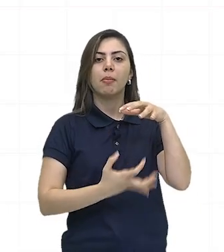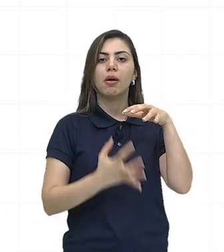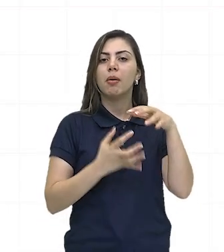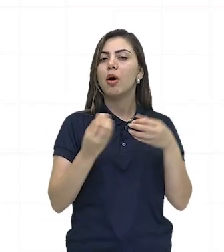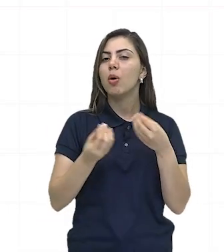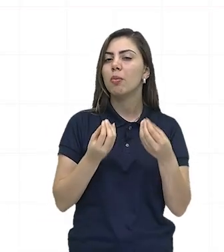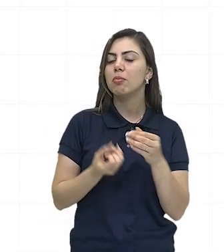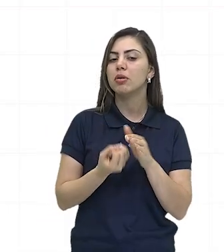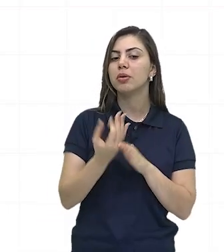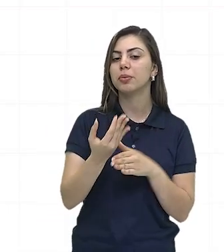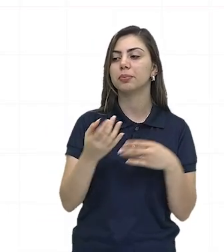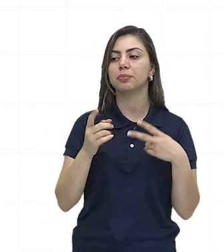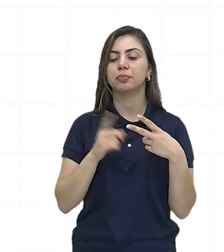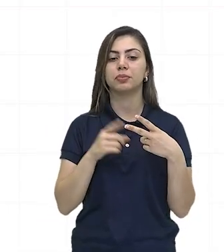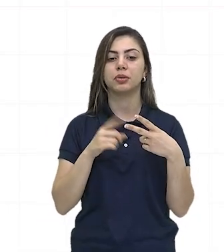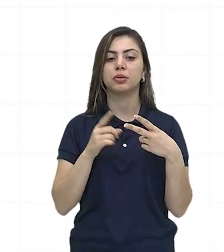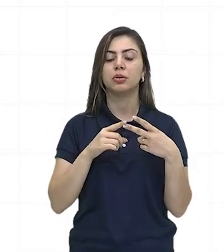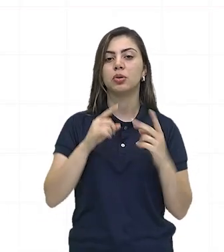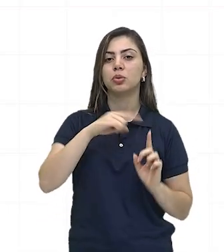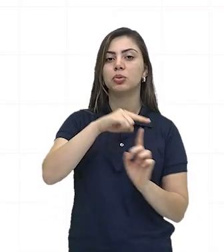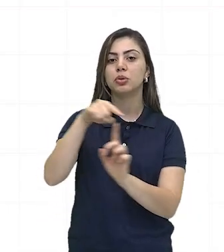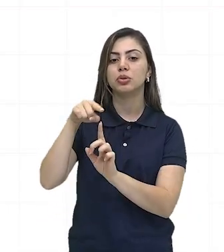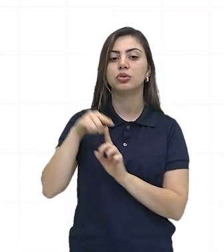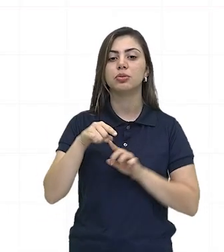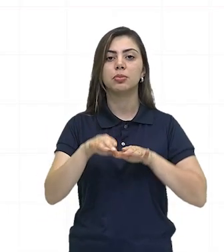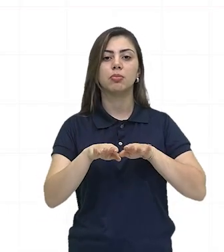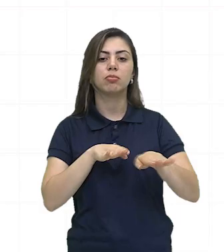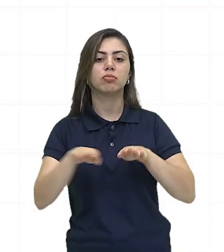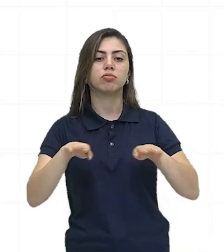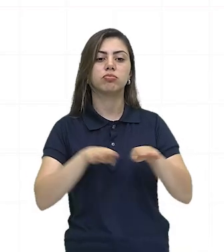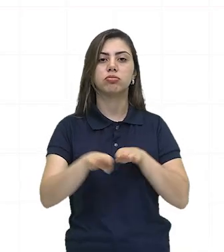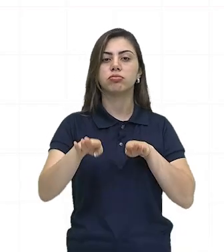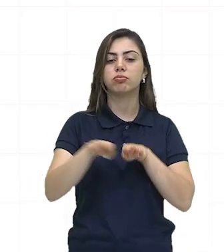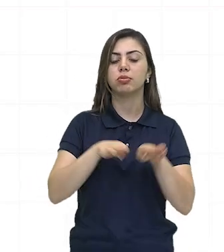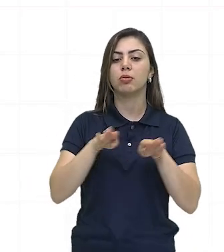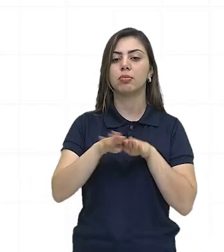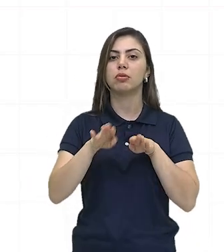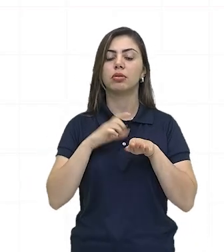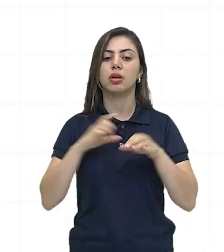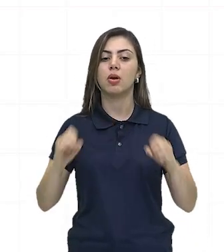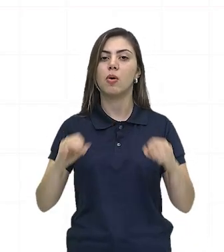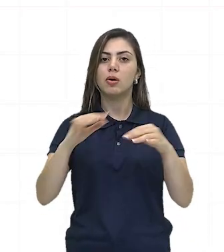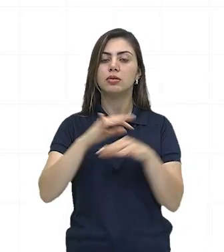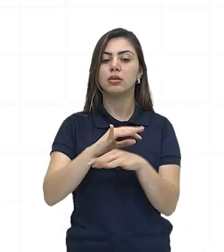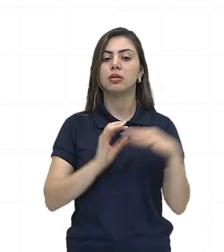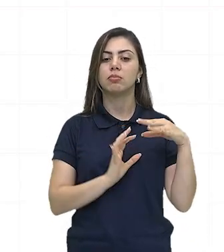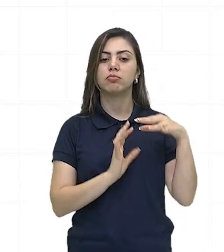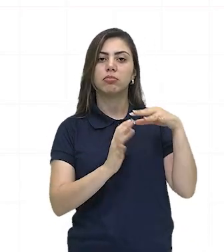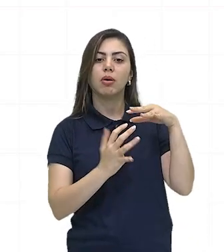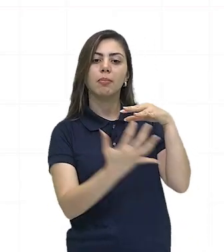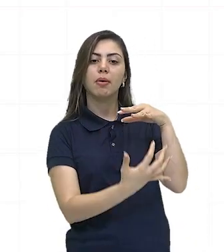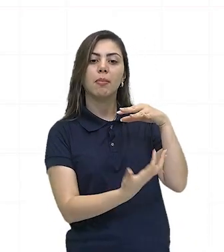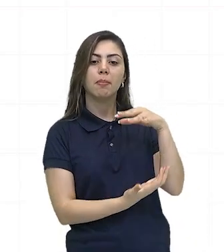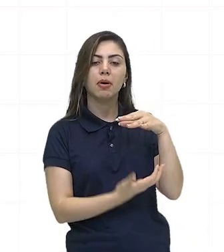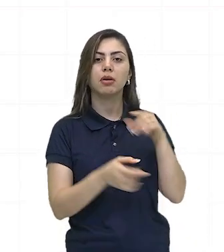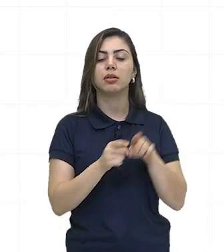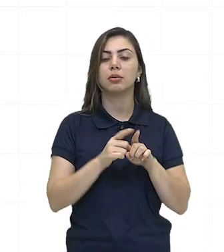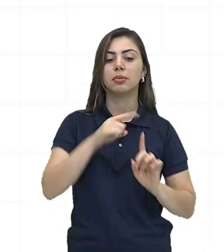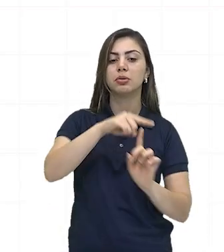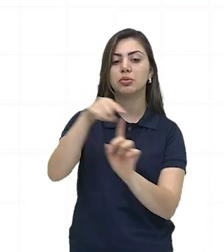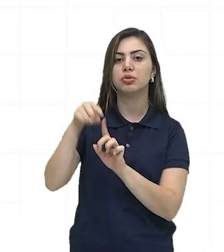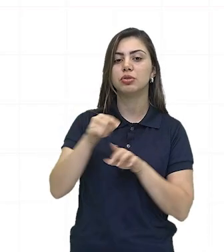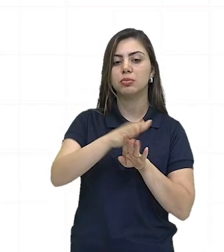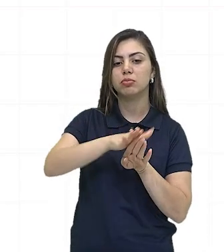dos continentes, os tipos de placas tectônicas, oceânica e continental, e bordas de